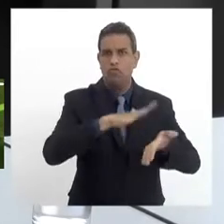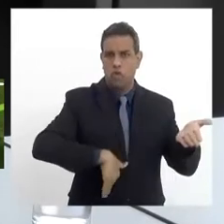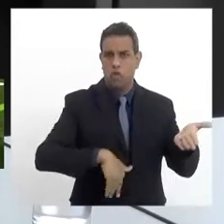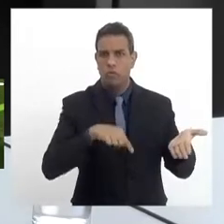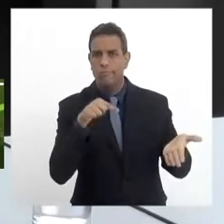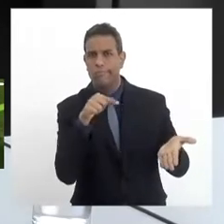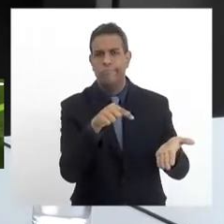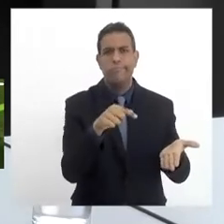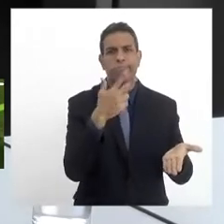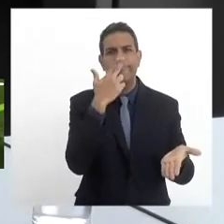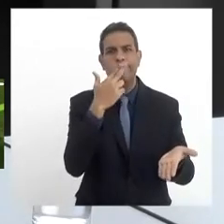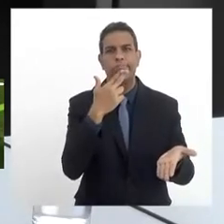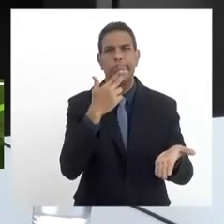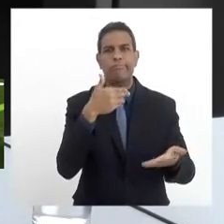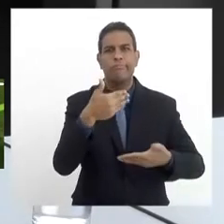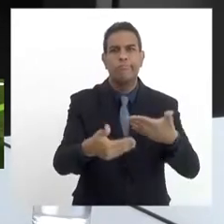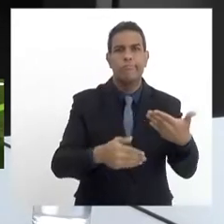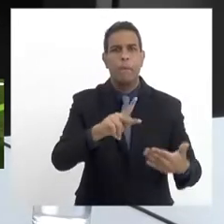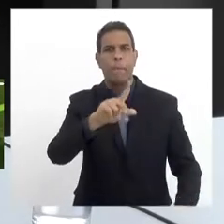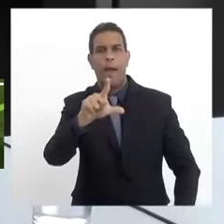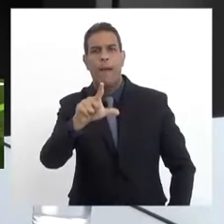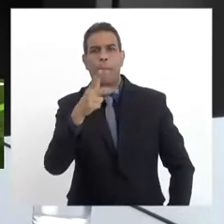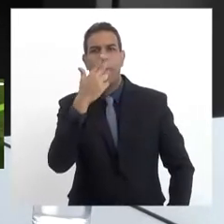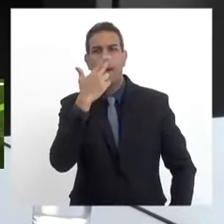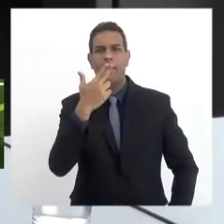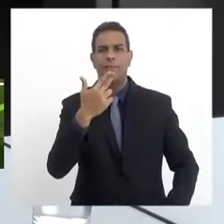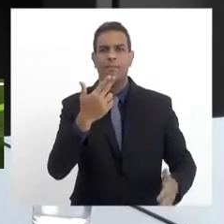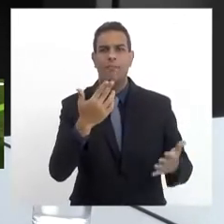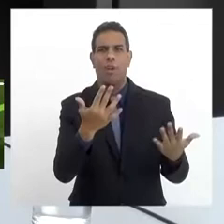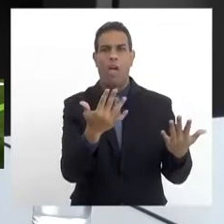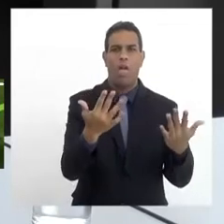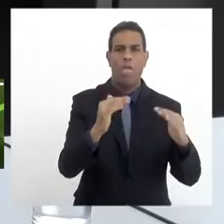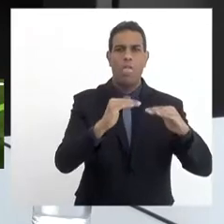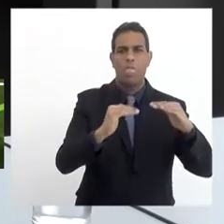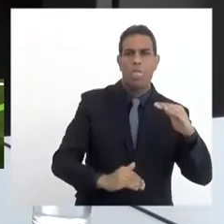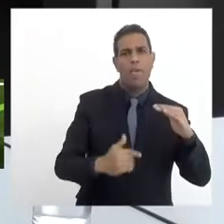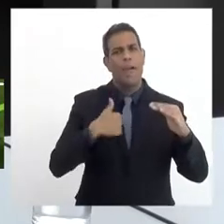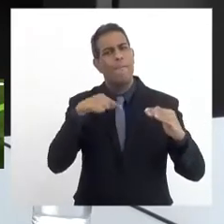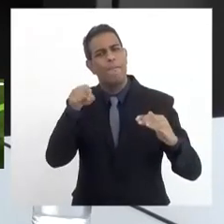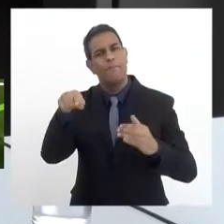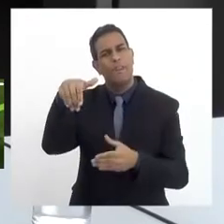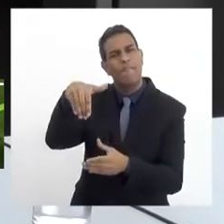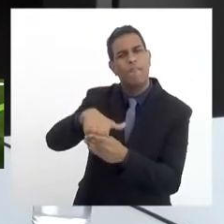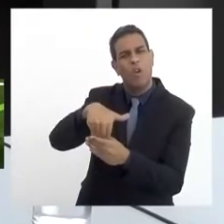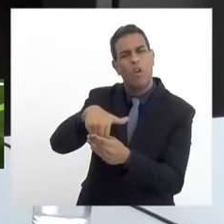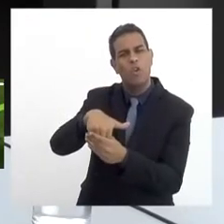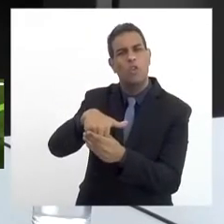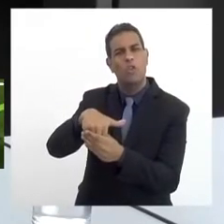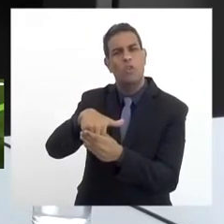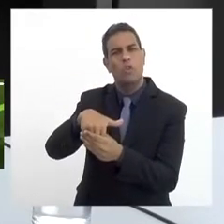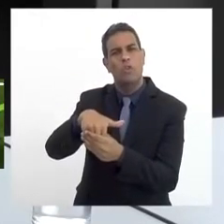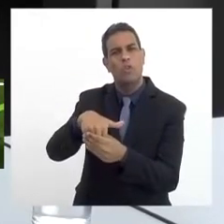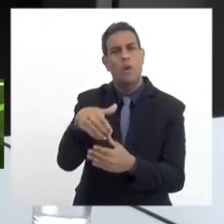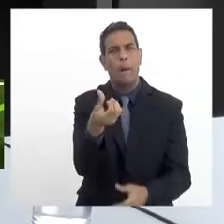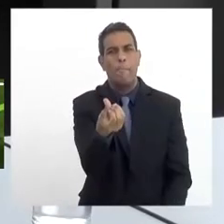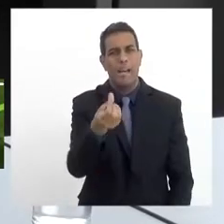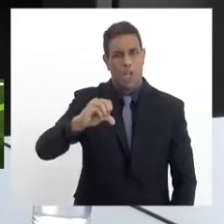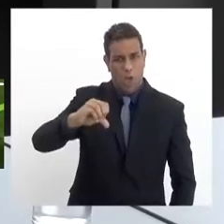e aí deixa o projeto meio de pendurado. Né. Aí o senhor votou o